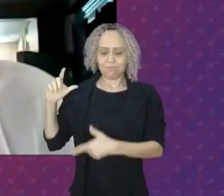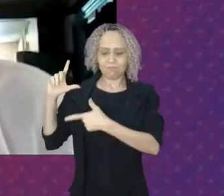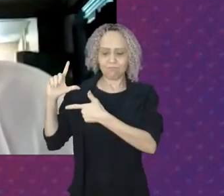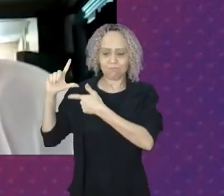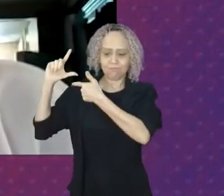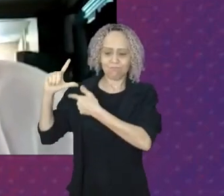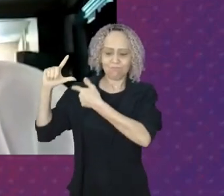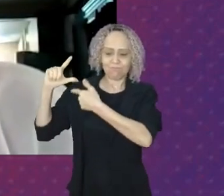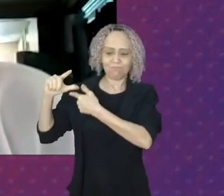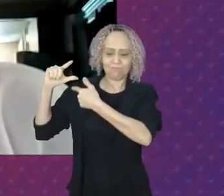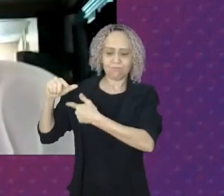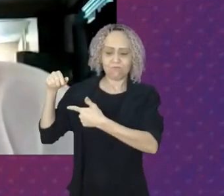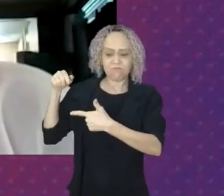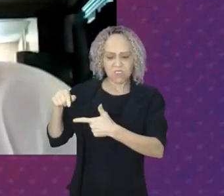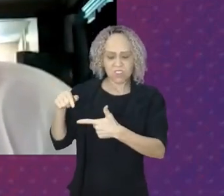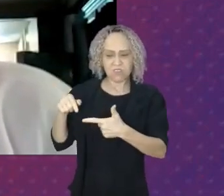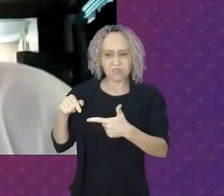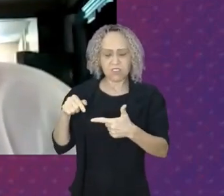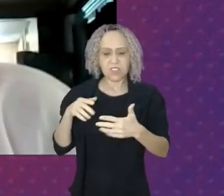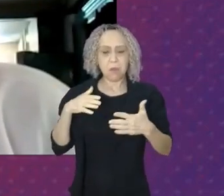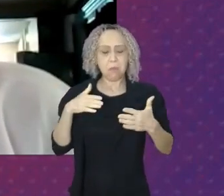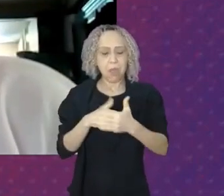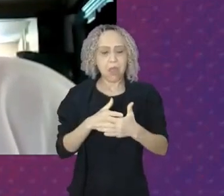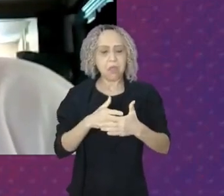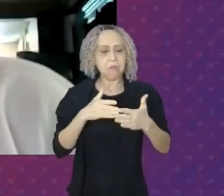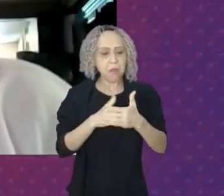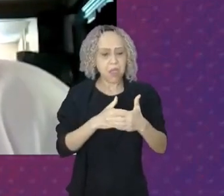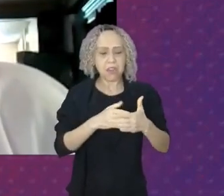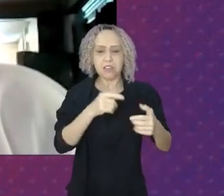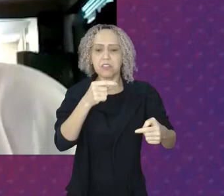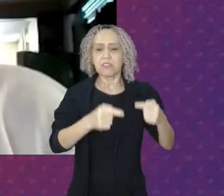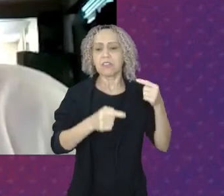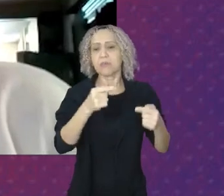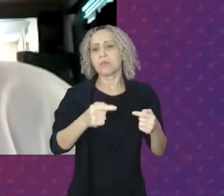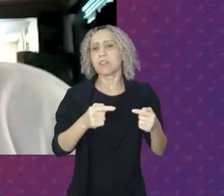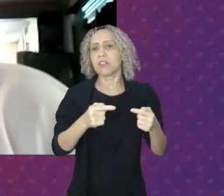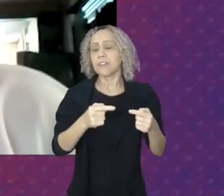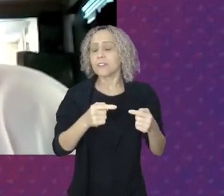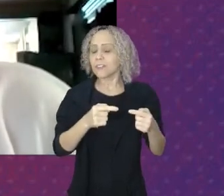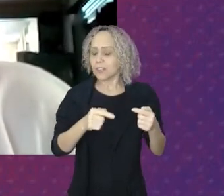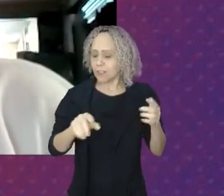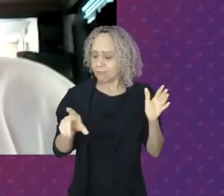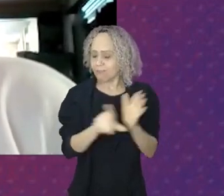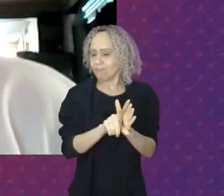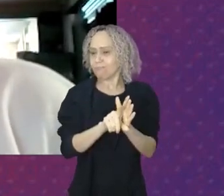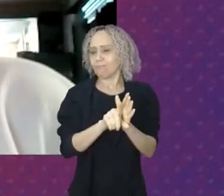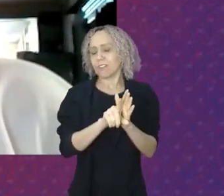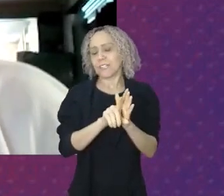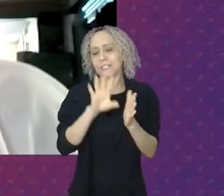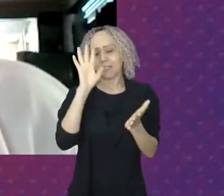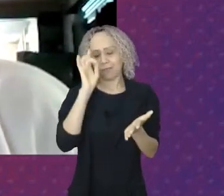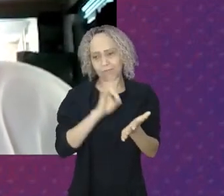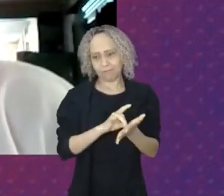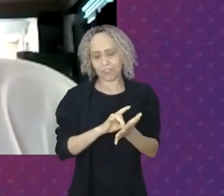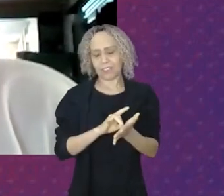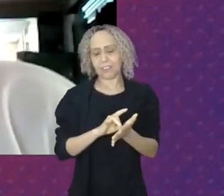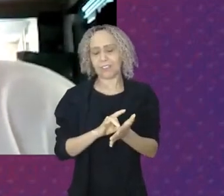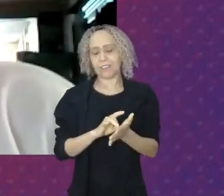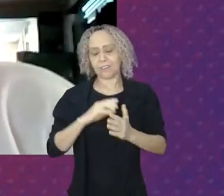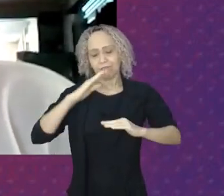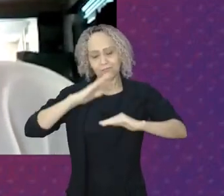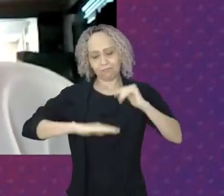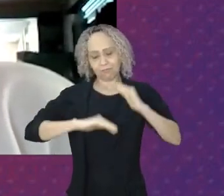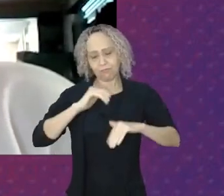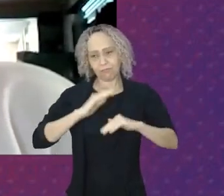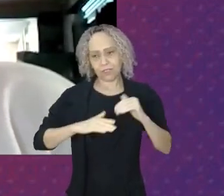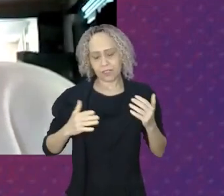se torne uma lei específica, né? Então, nós hoje temos